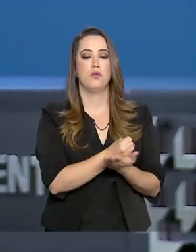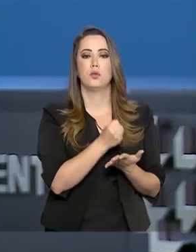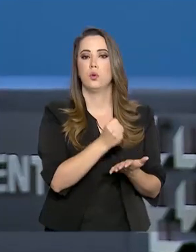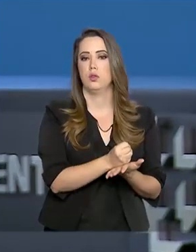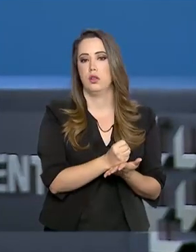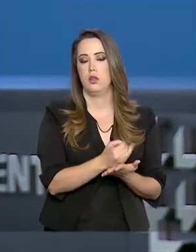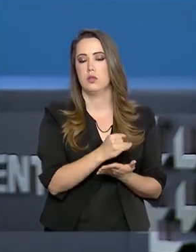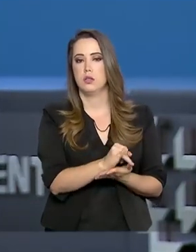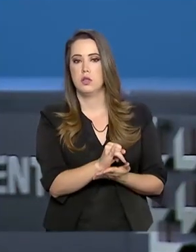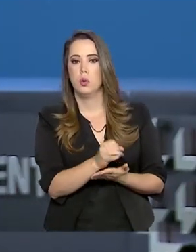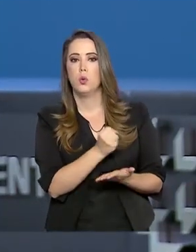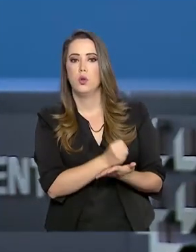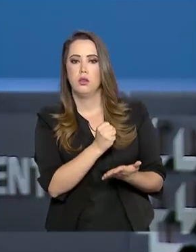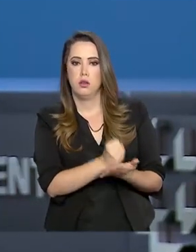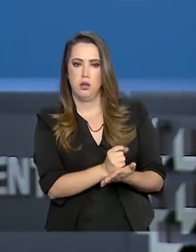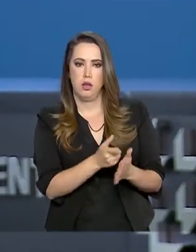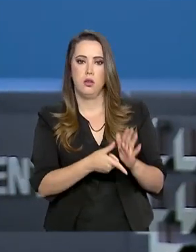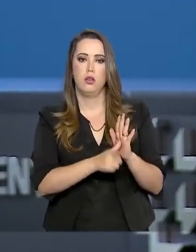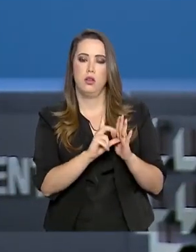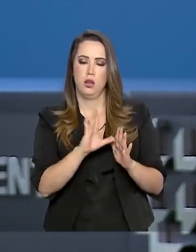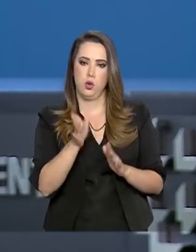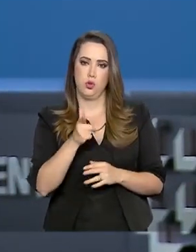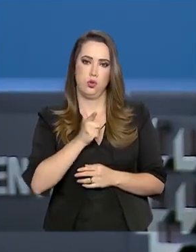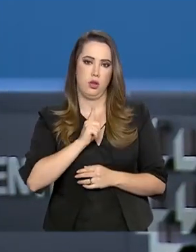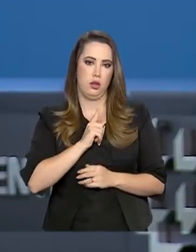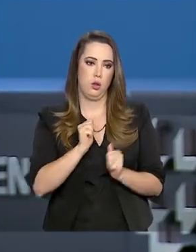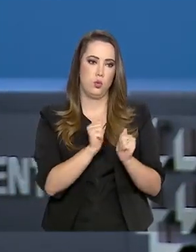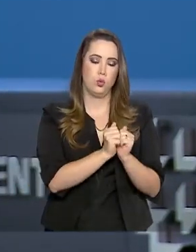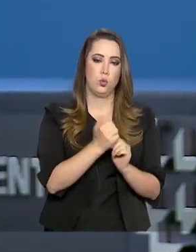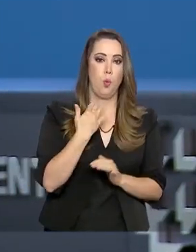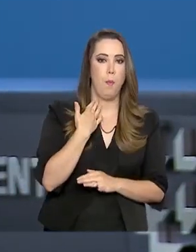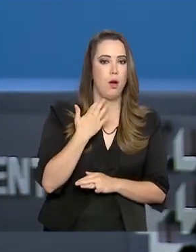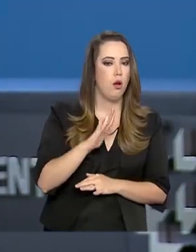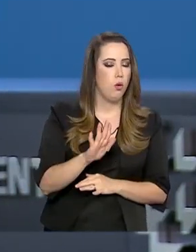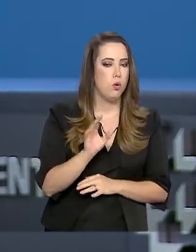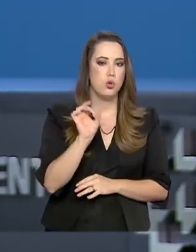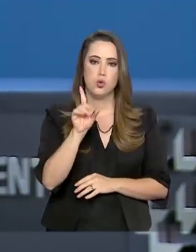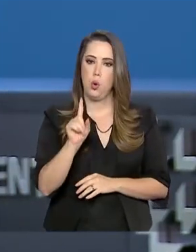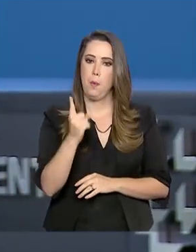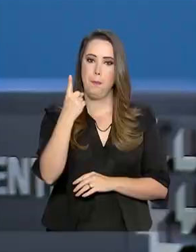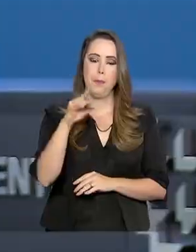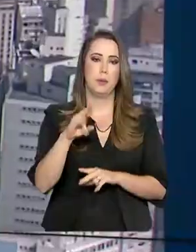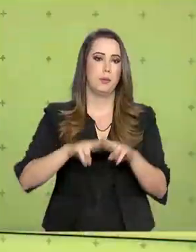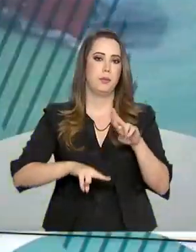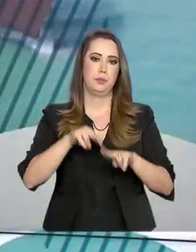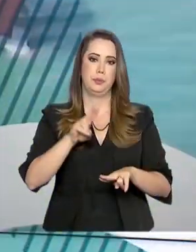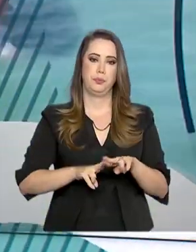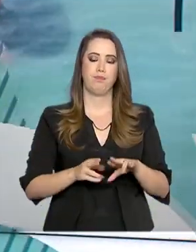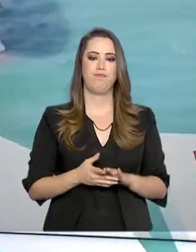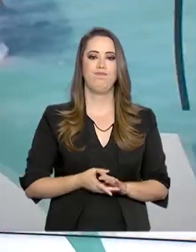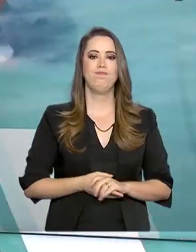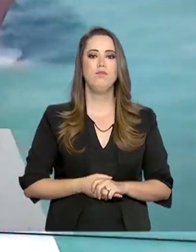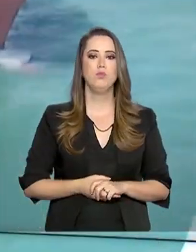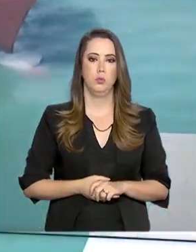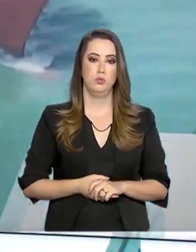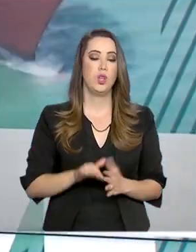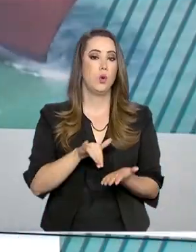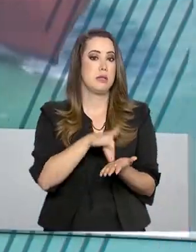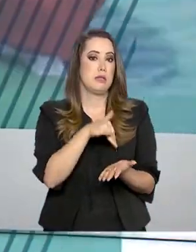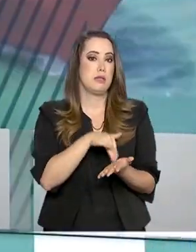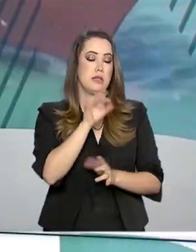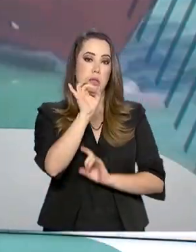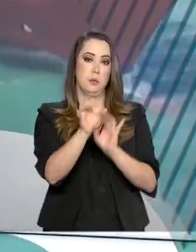for um contrato que já tenha com o banco, aí só a partir de 1º de junho. O